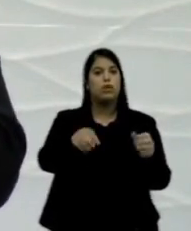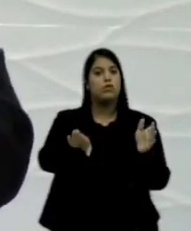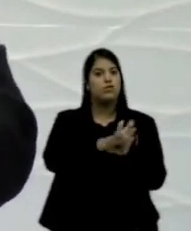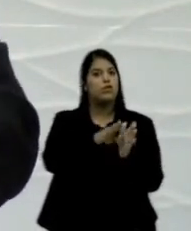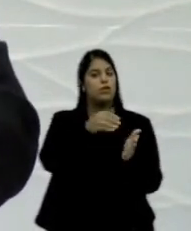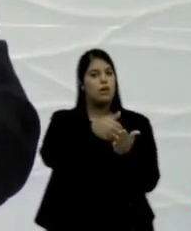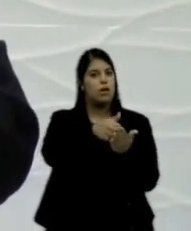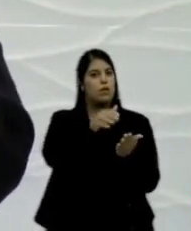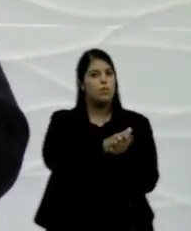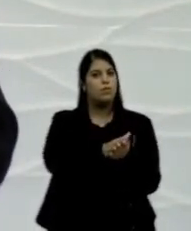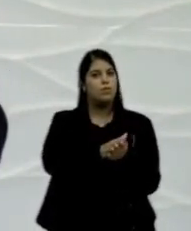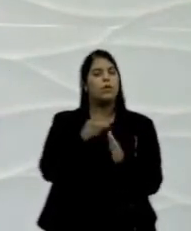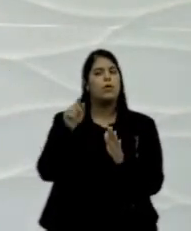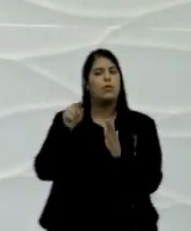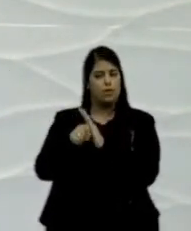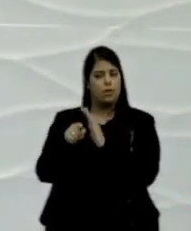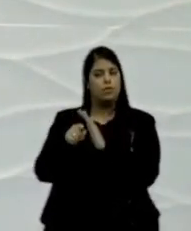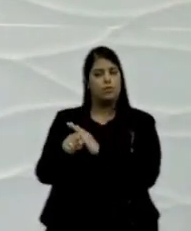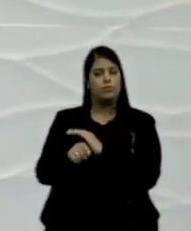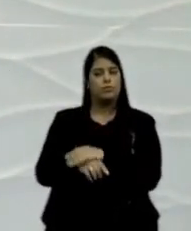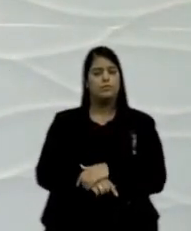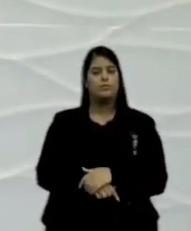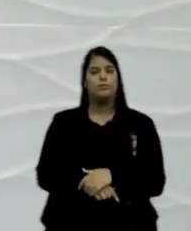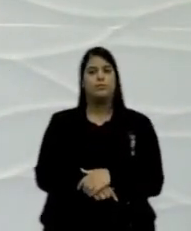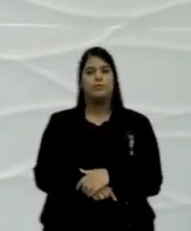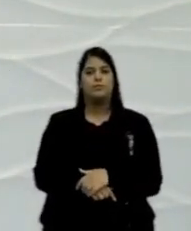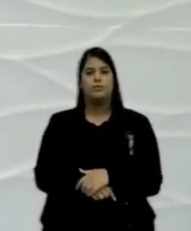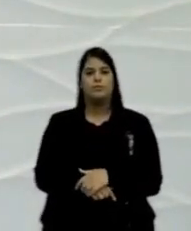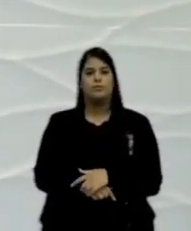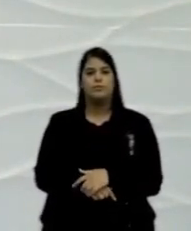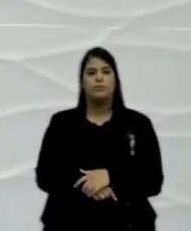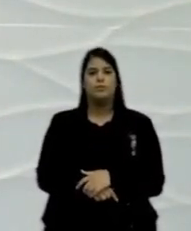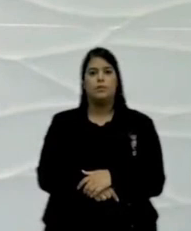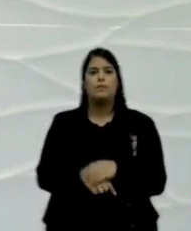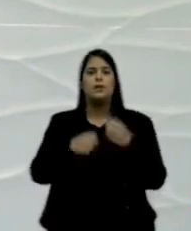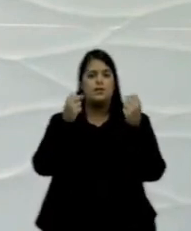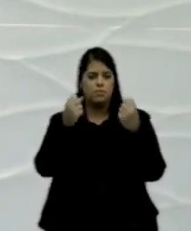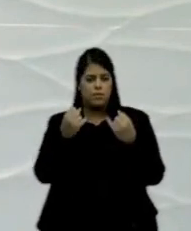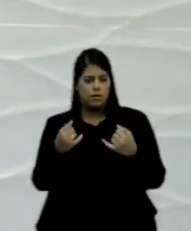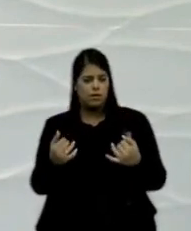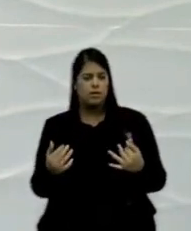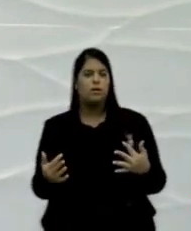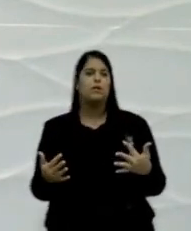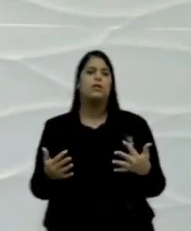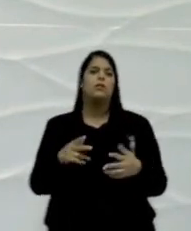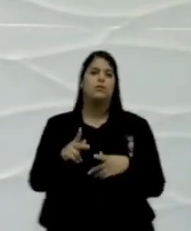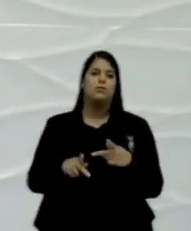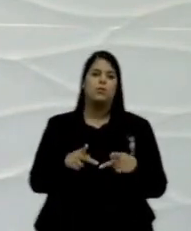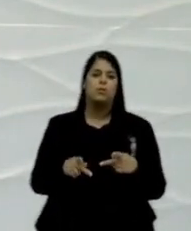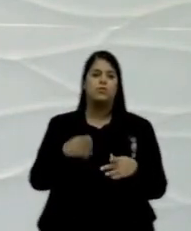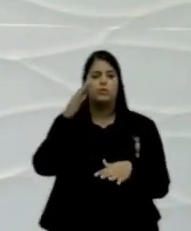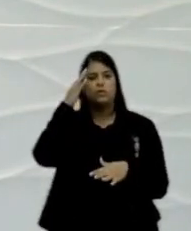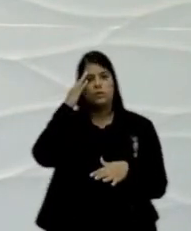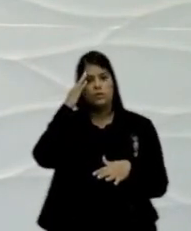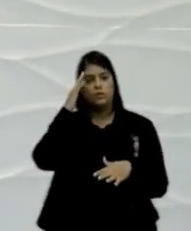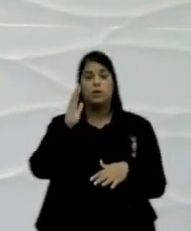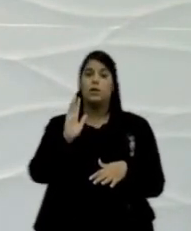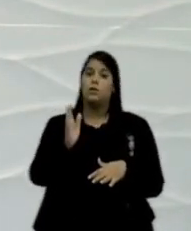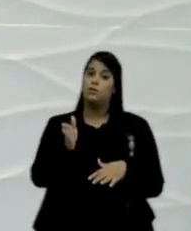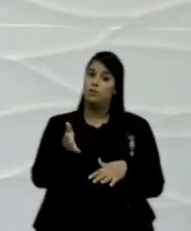Essa é uma pergunta que eu quero fazer, né? Para ficar bem esclarecido. Porque eu já peguei